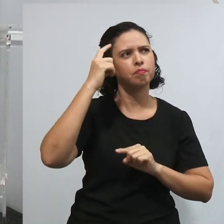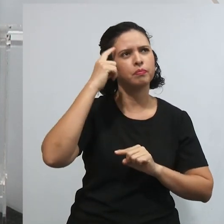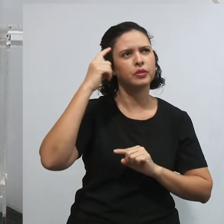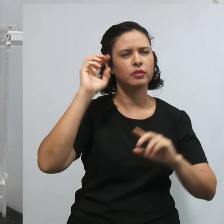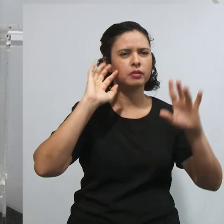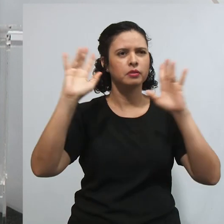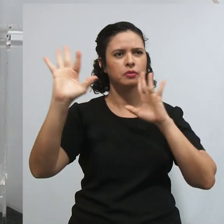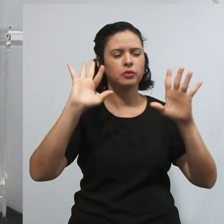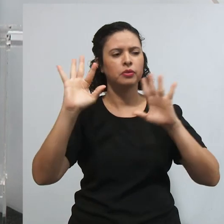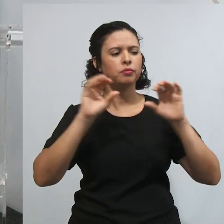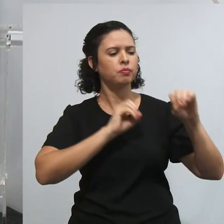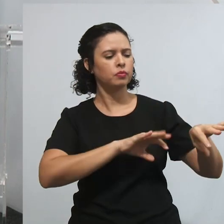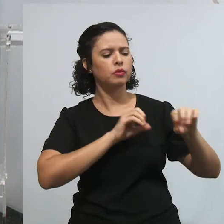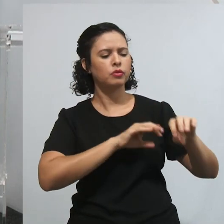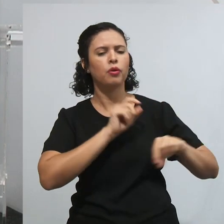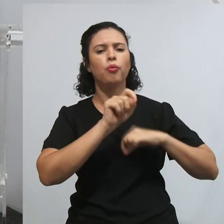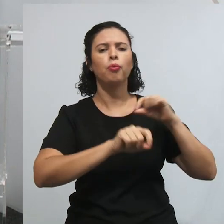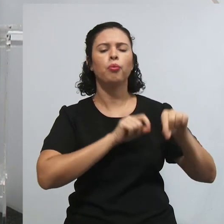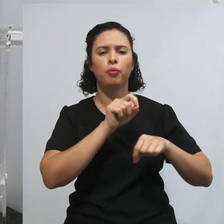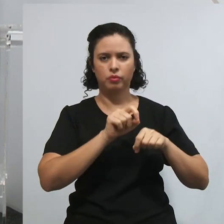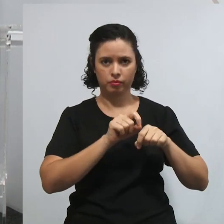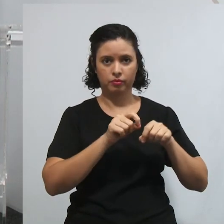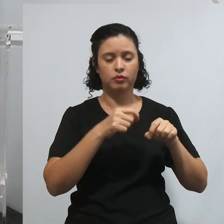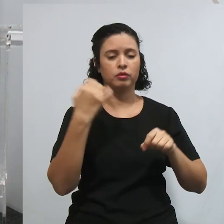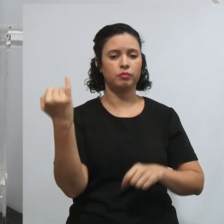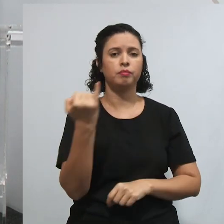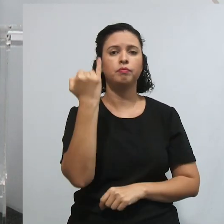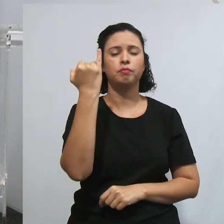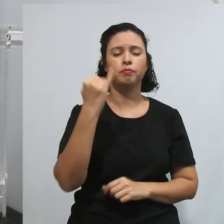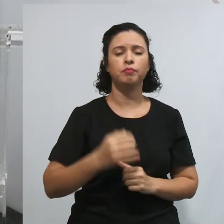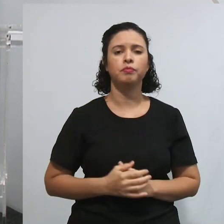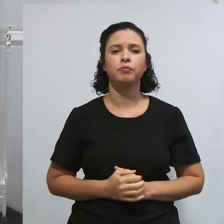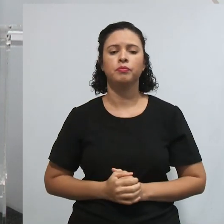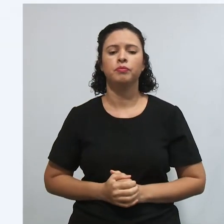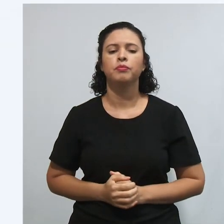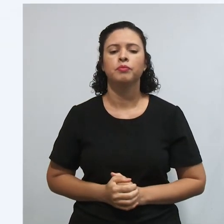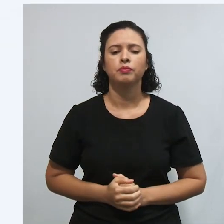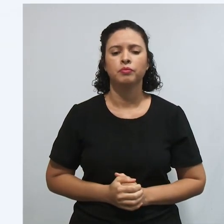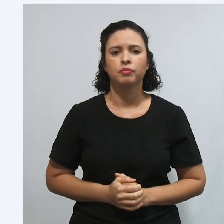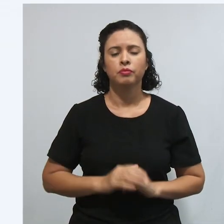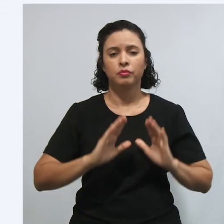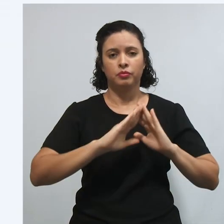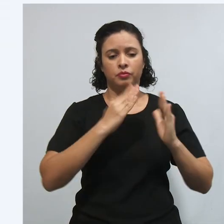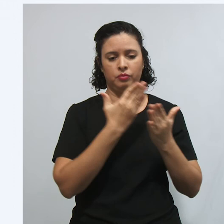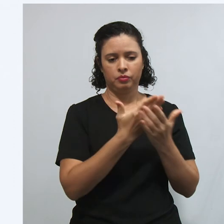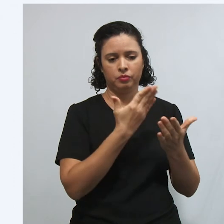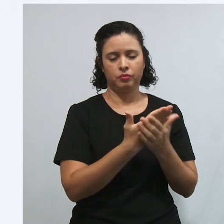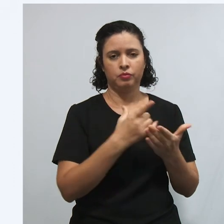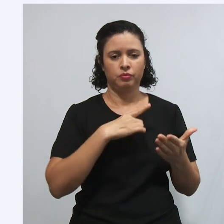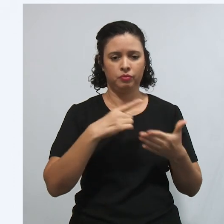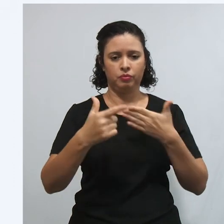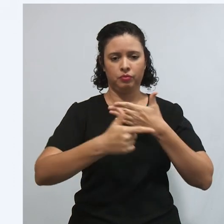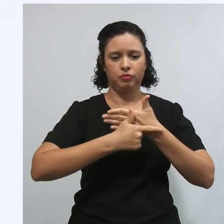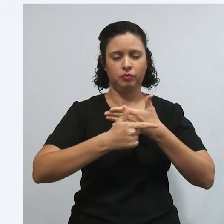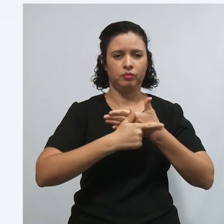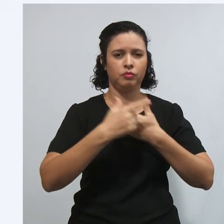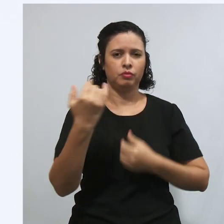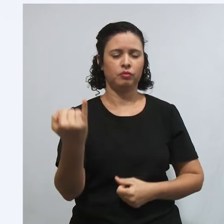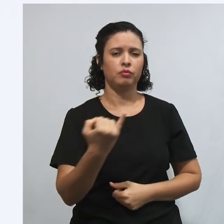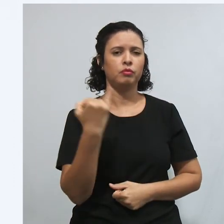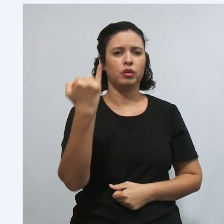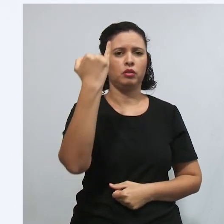pensar muito sobre aquilo que a gente vai desenvolver. Então, a escola, ela tem um papel essencial enquanto forças motoras